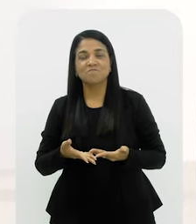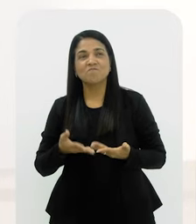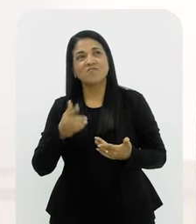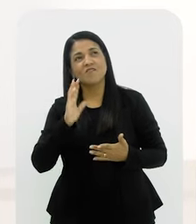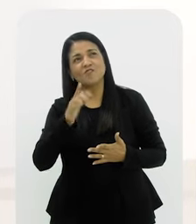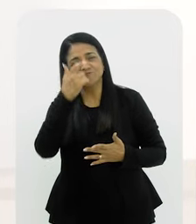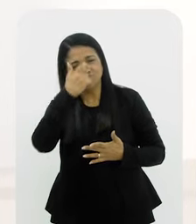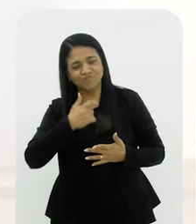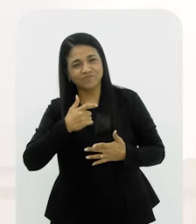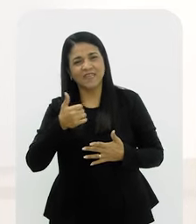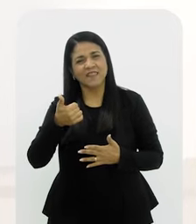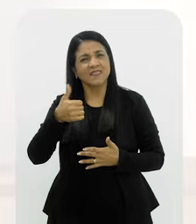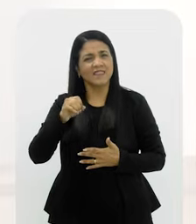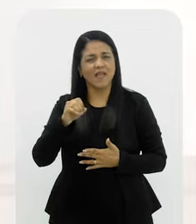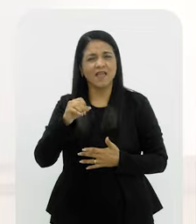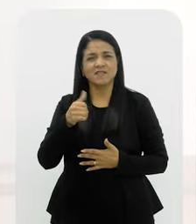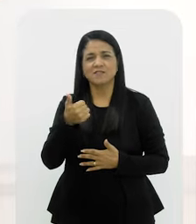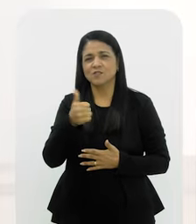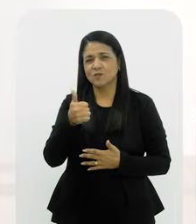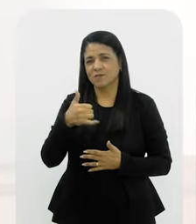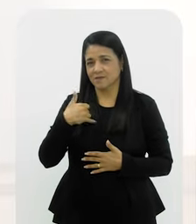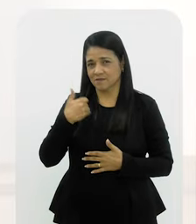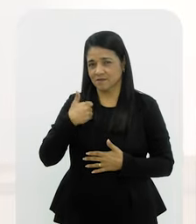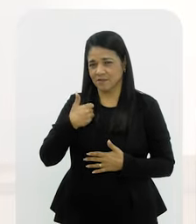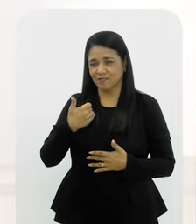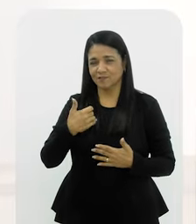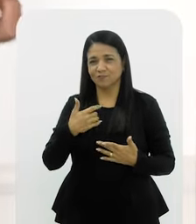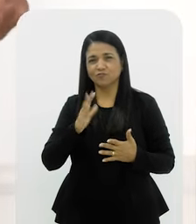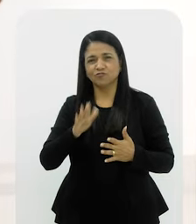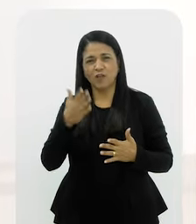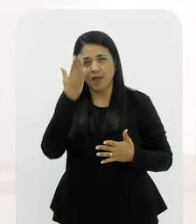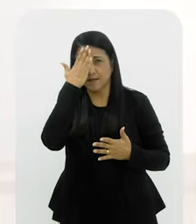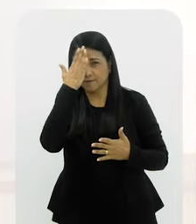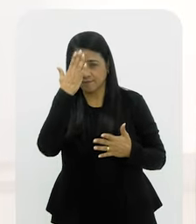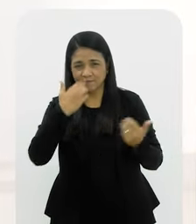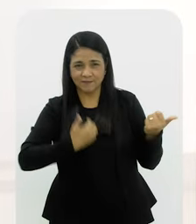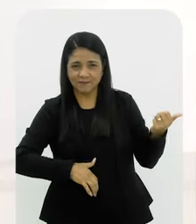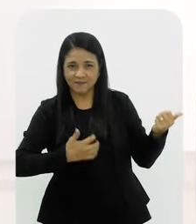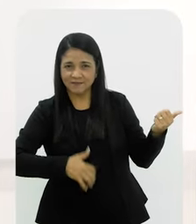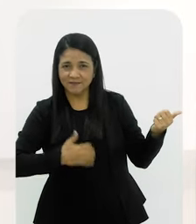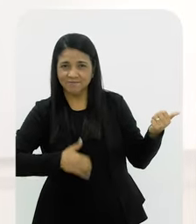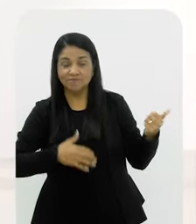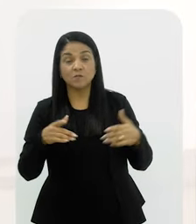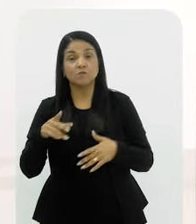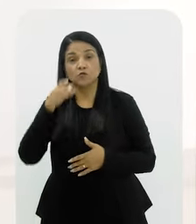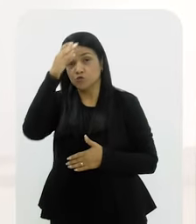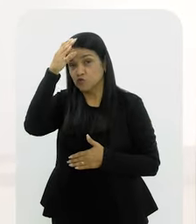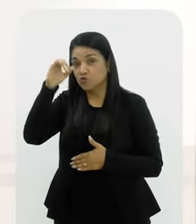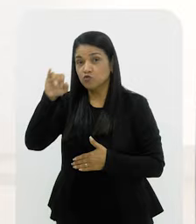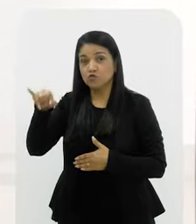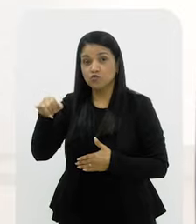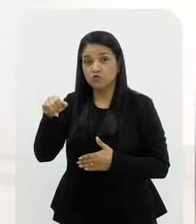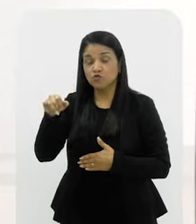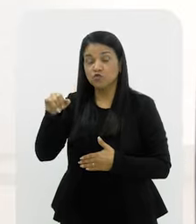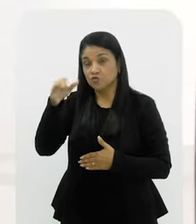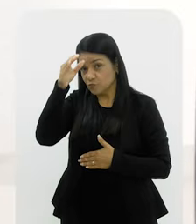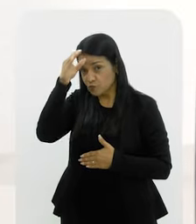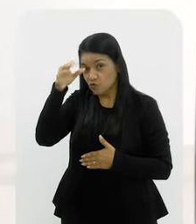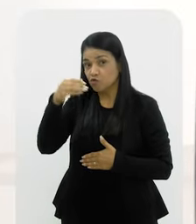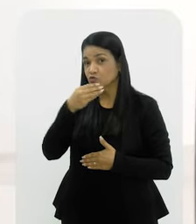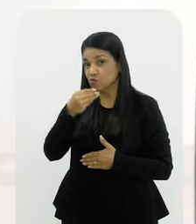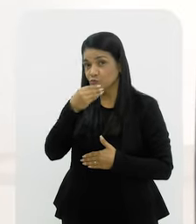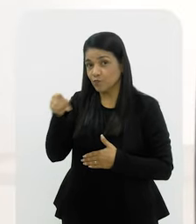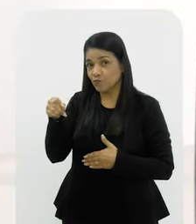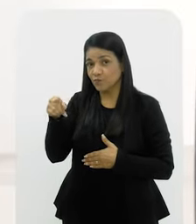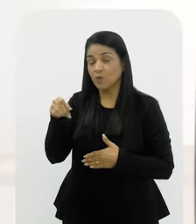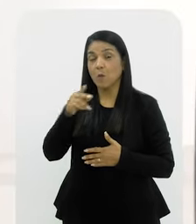E eu já com 10, 12 anos já tocava, já sabia tocar violão, meu tio era professor de violão, e eu aprendi com ele